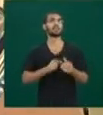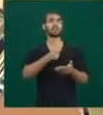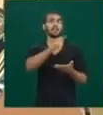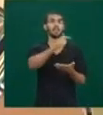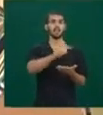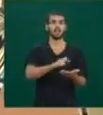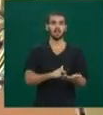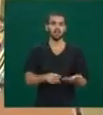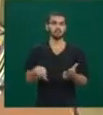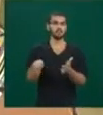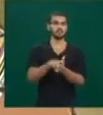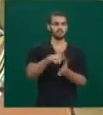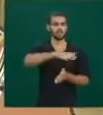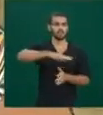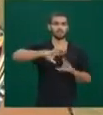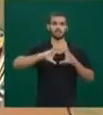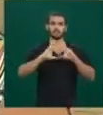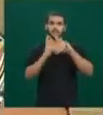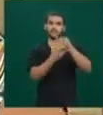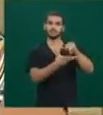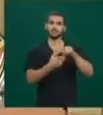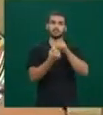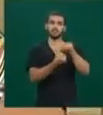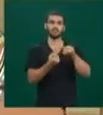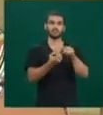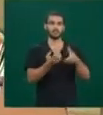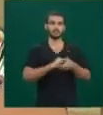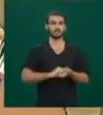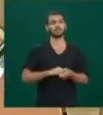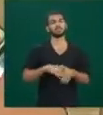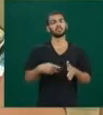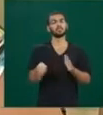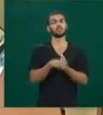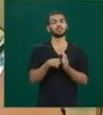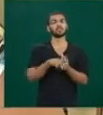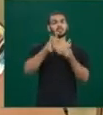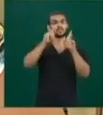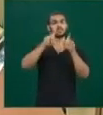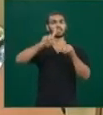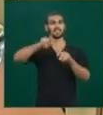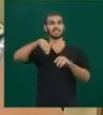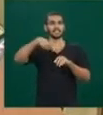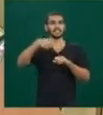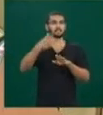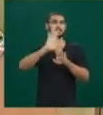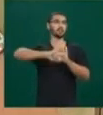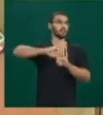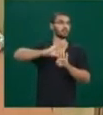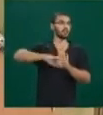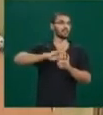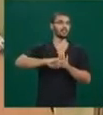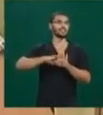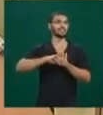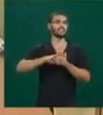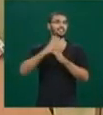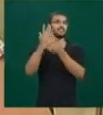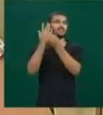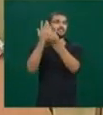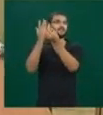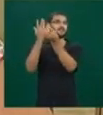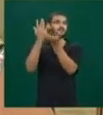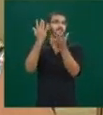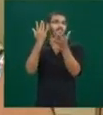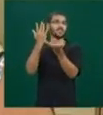sobre sustentabilidade, né, cuja temática é Por Trás das Folhagens. Temos uma exposição fotográfica